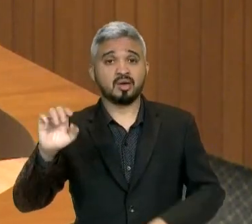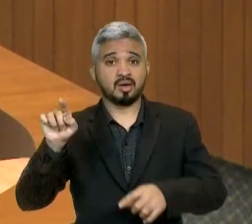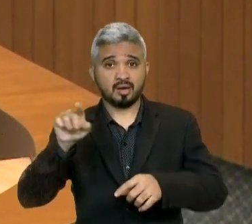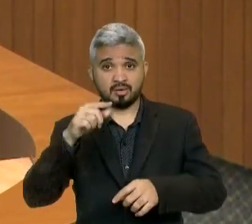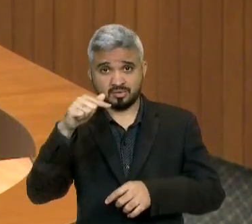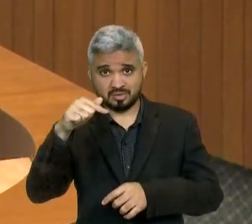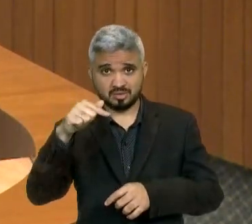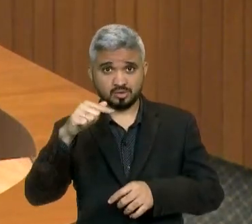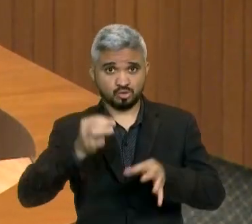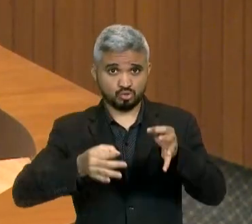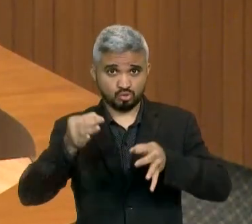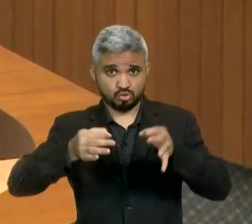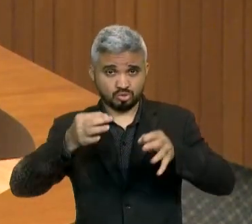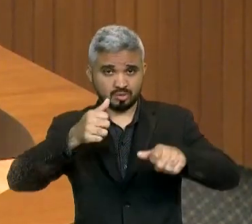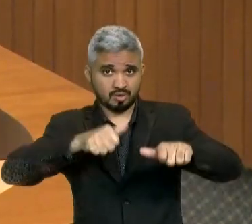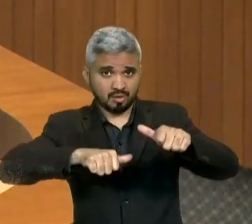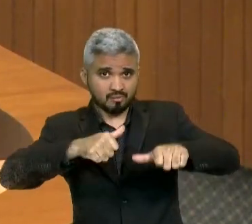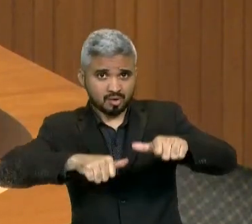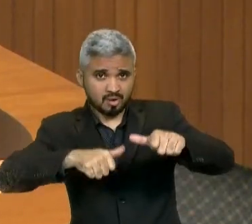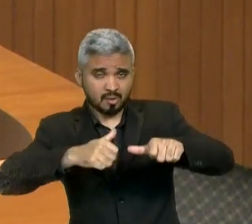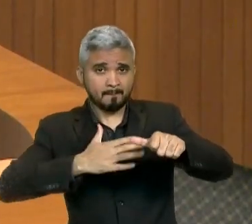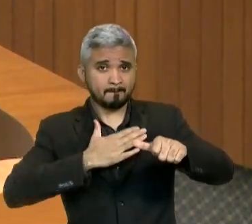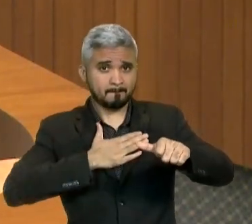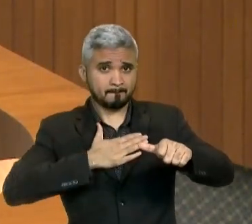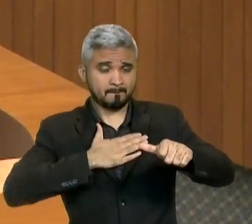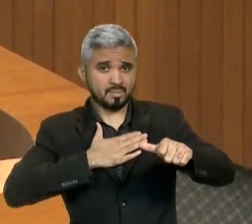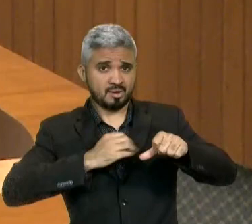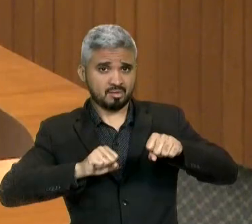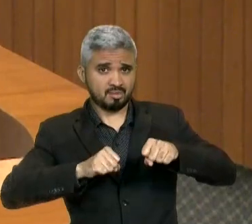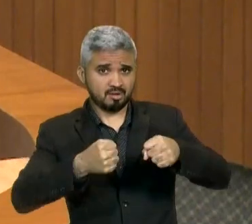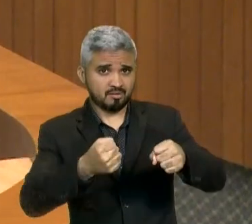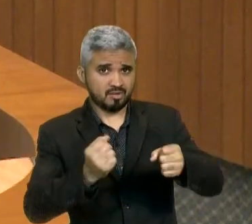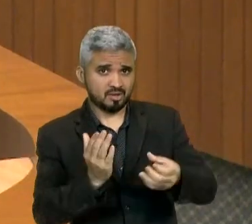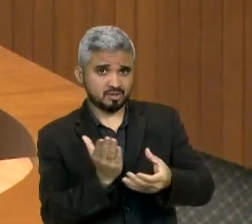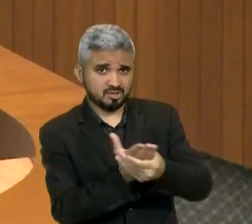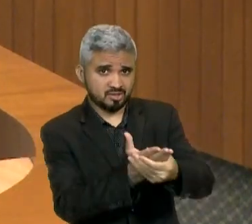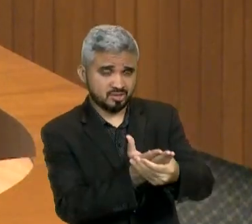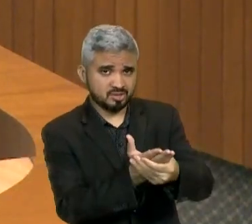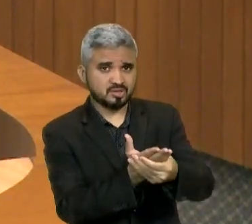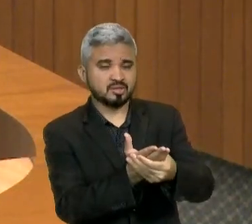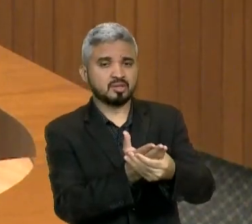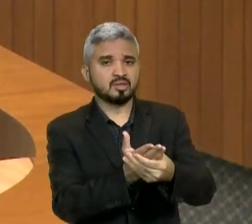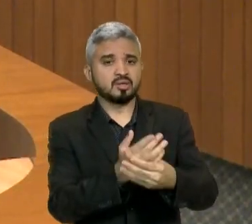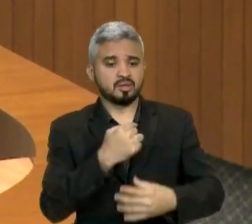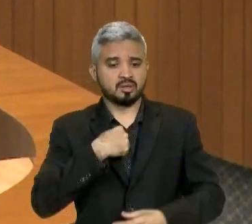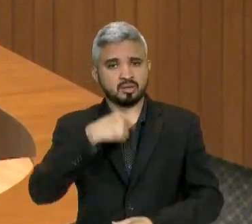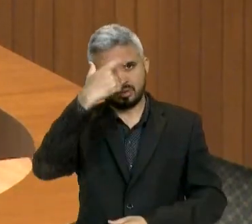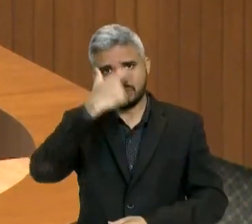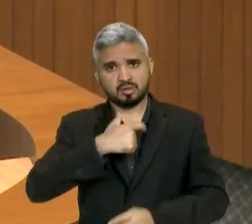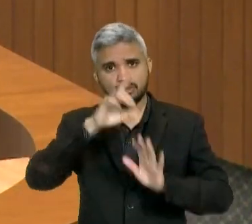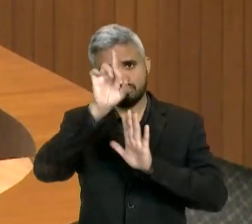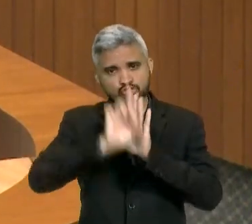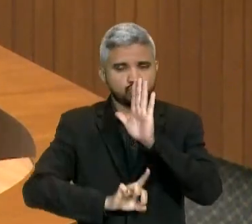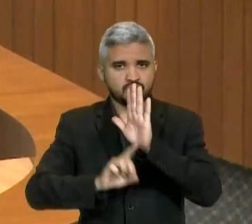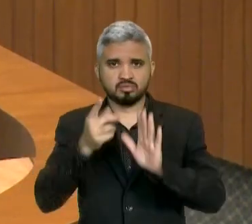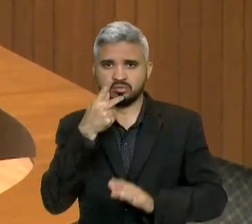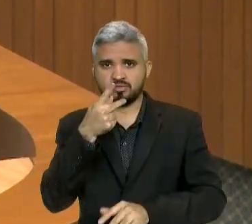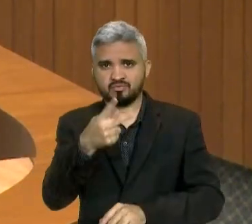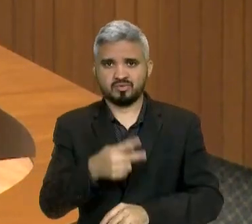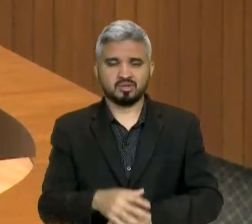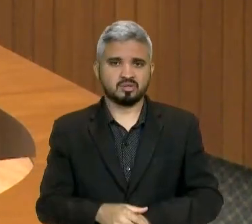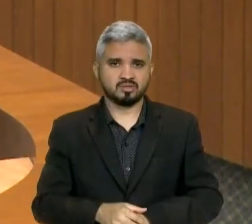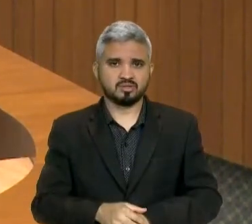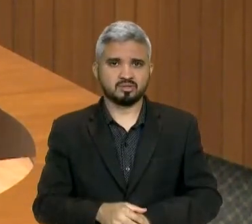tese, a nossa defesa da liberdade de falar. Não foi ontem uma luta contra A, B ou